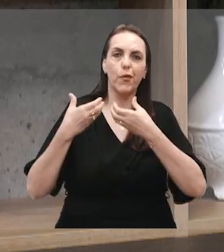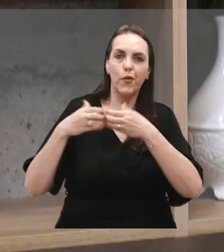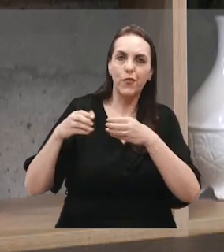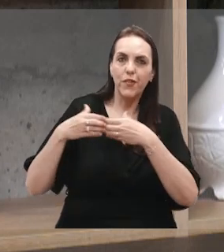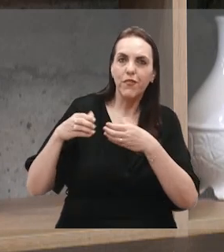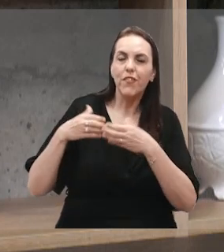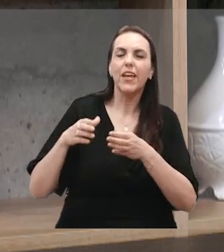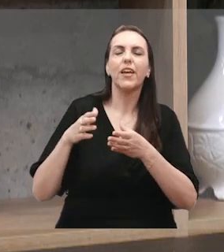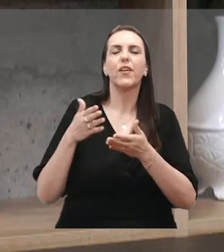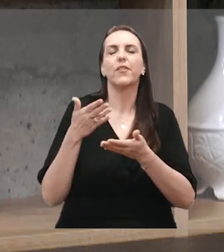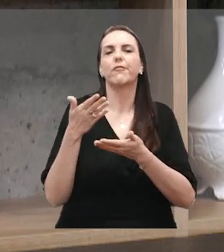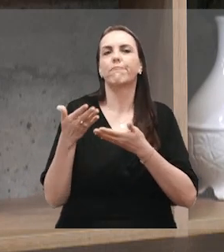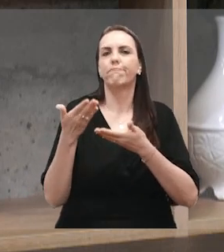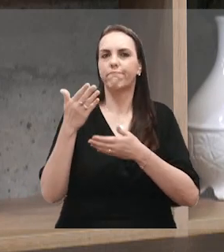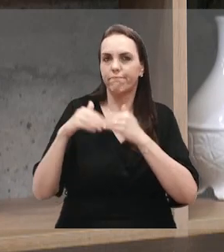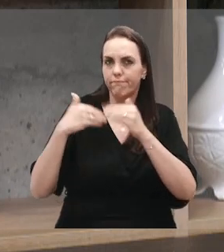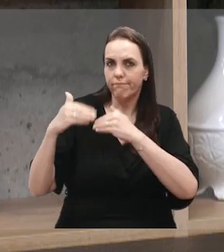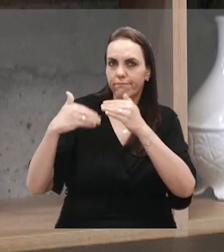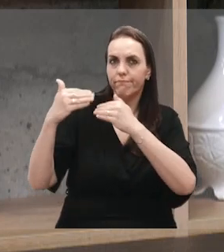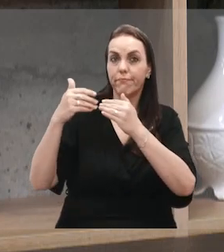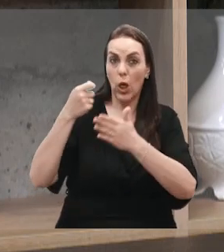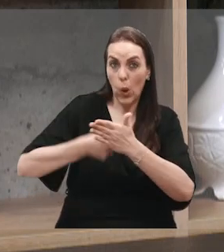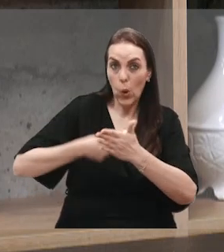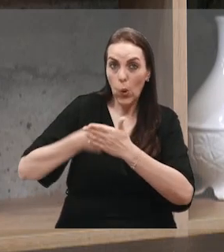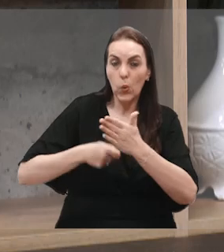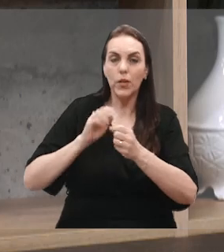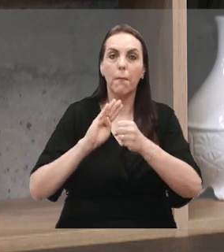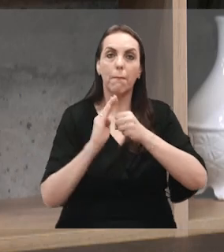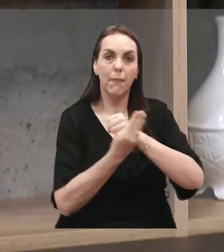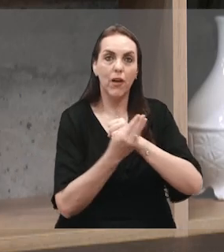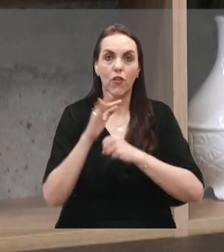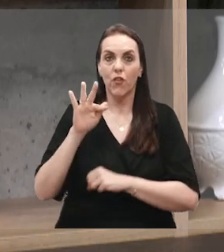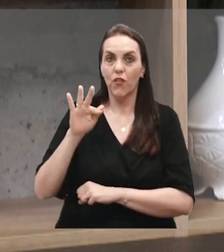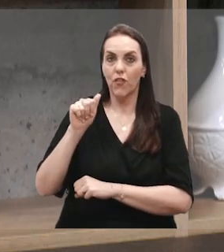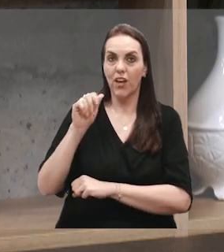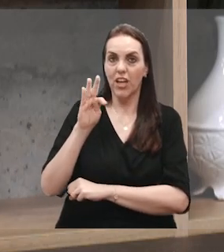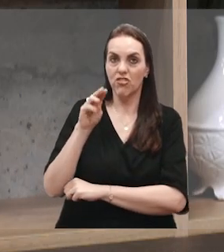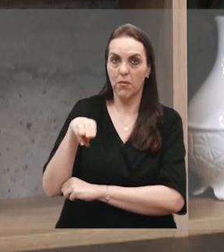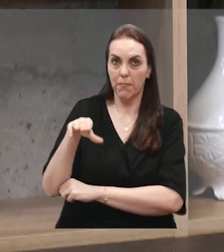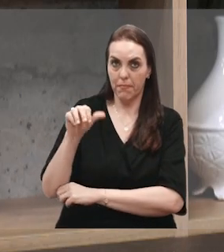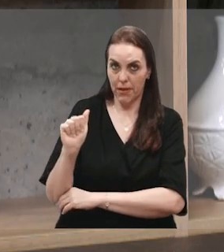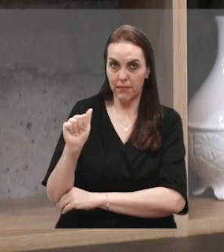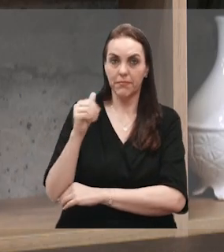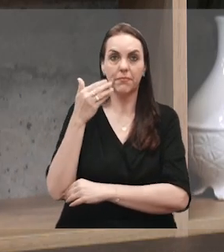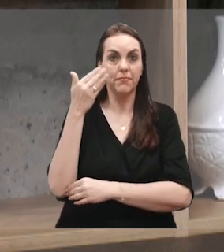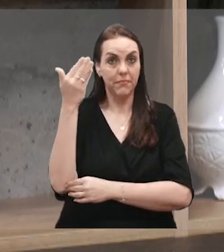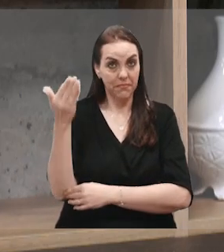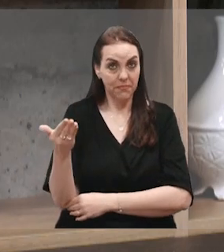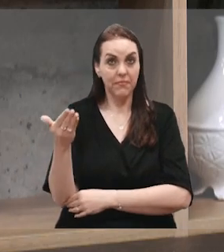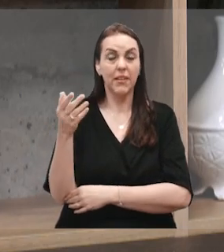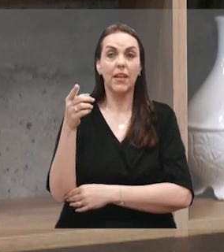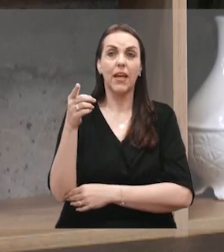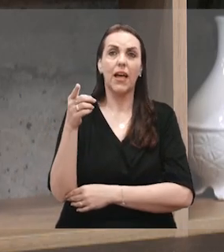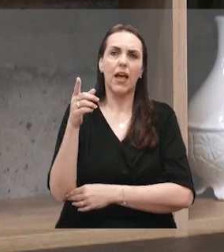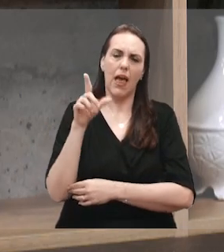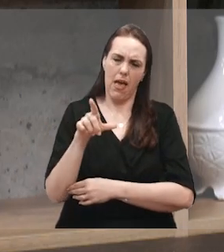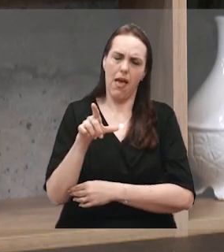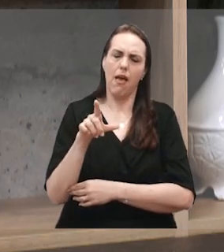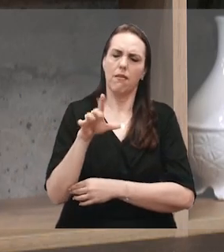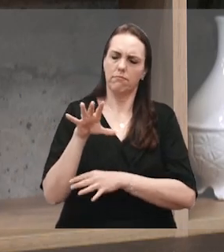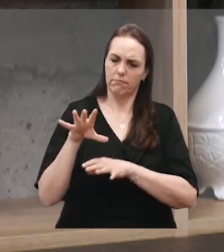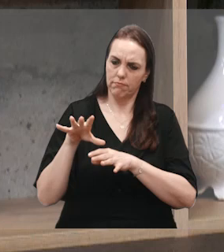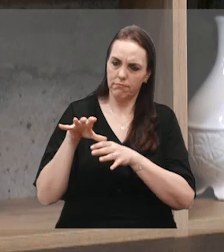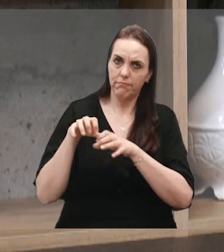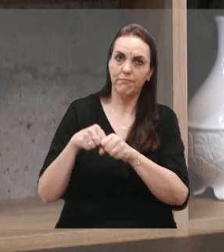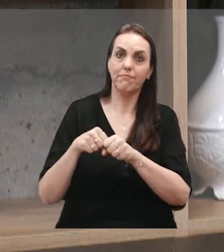de criação, de luta com a região do bairro Fátima, que lhe rendeu, digo, no sentido de patrimônio eleitoral para